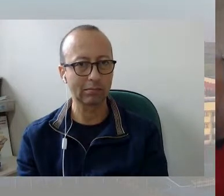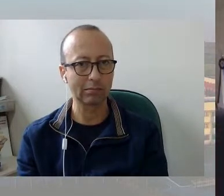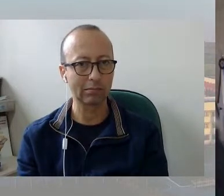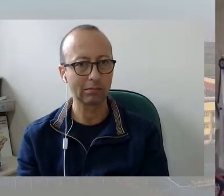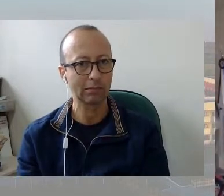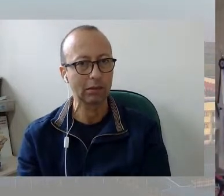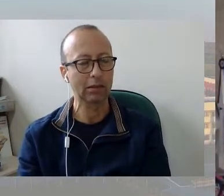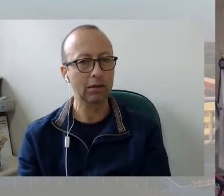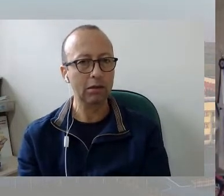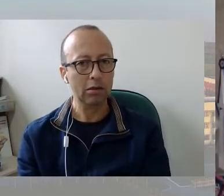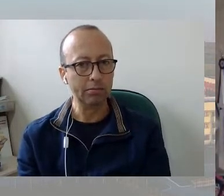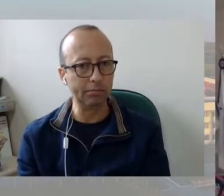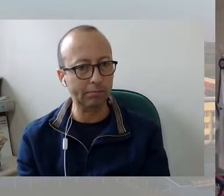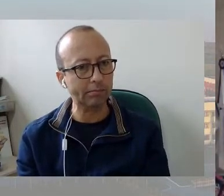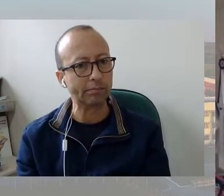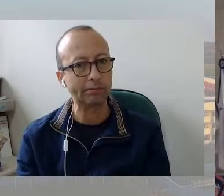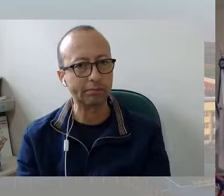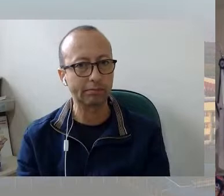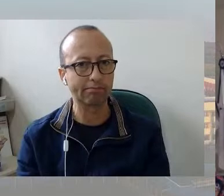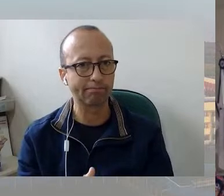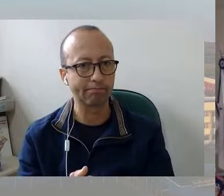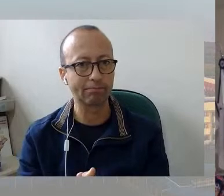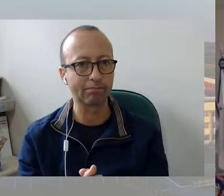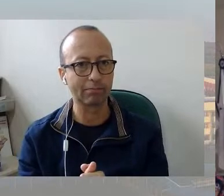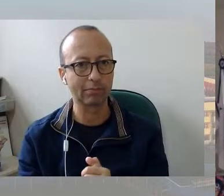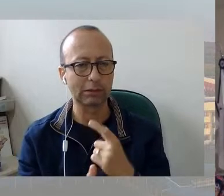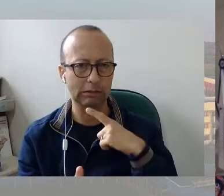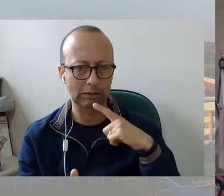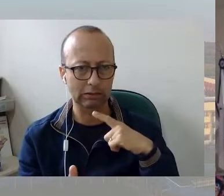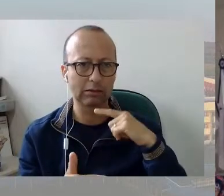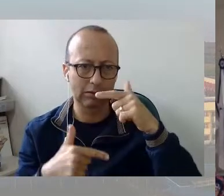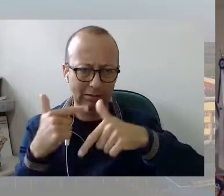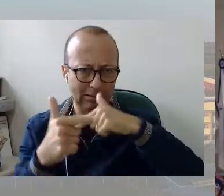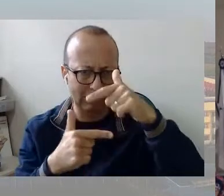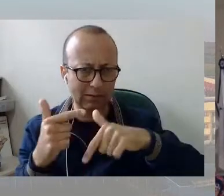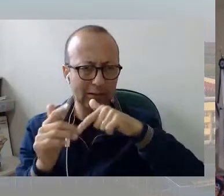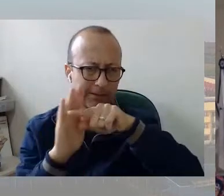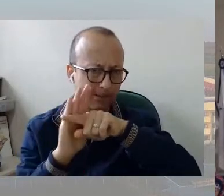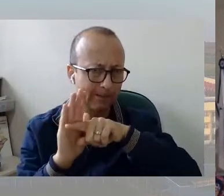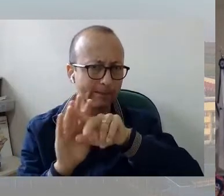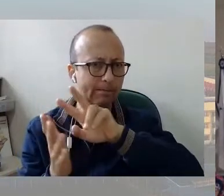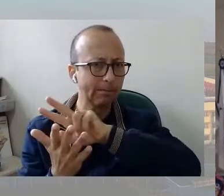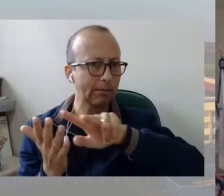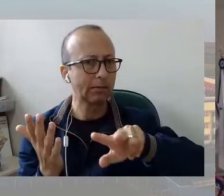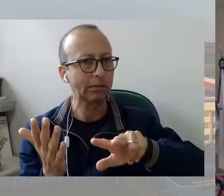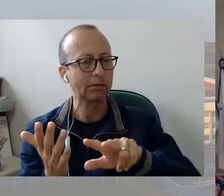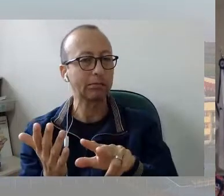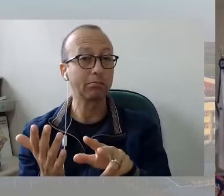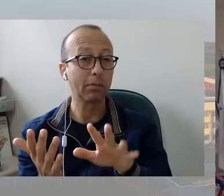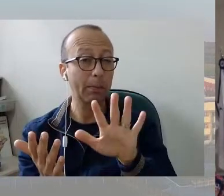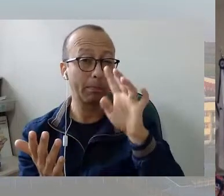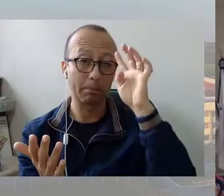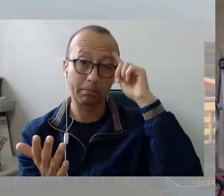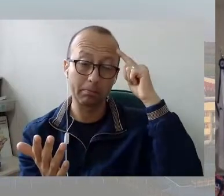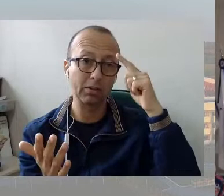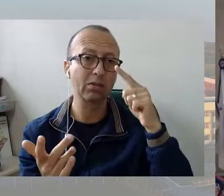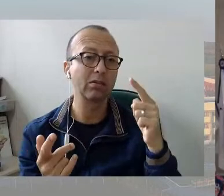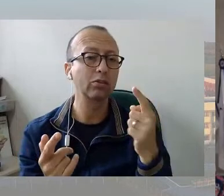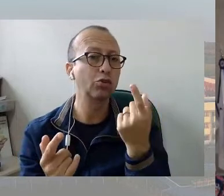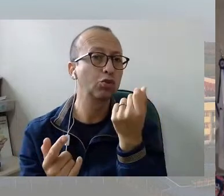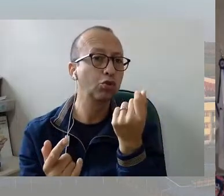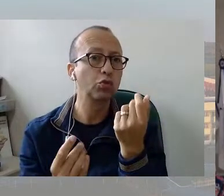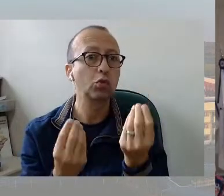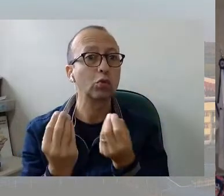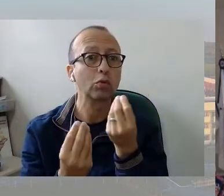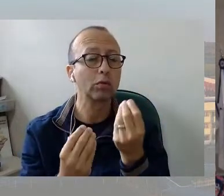um volume muito grande de trabalhos, né, e a gente também tem que pensar nas finanças de um evento